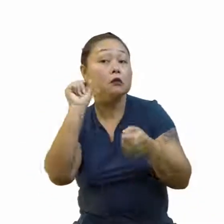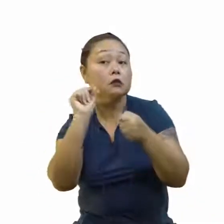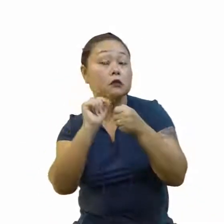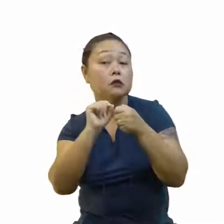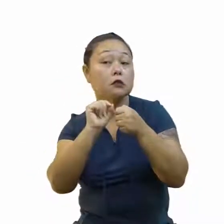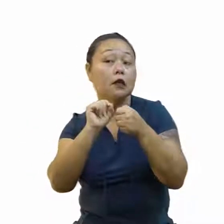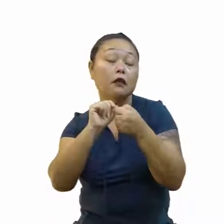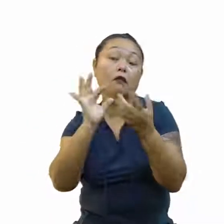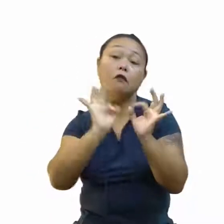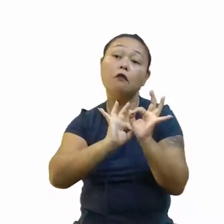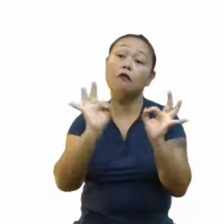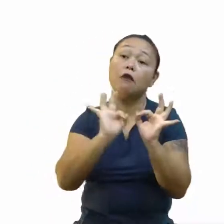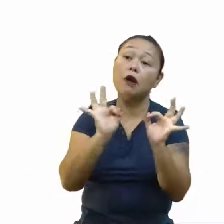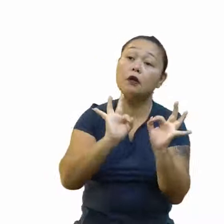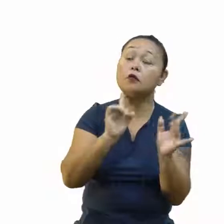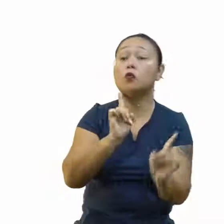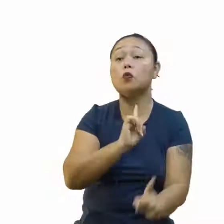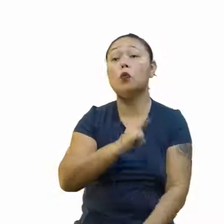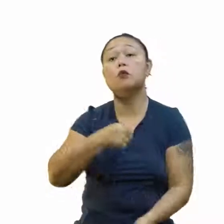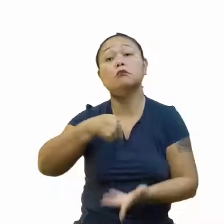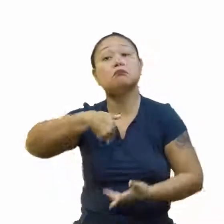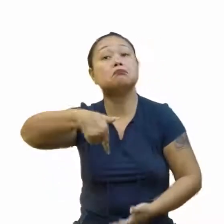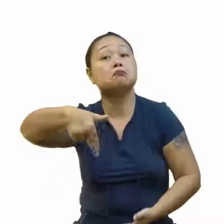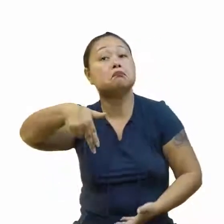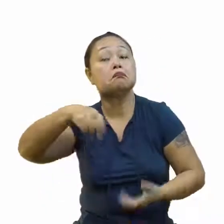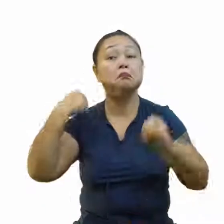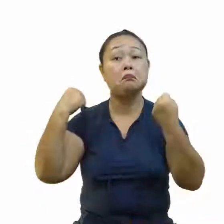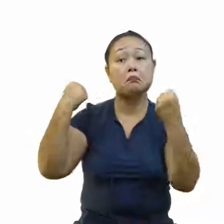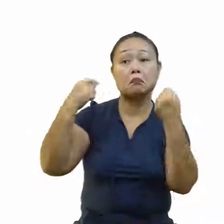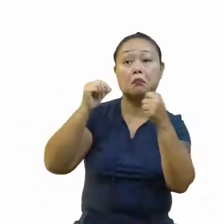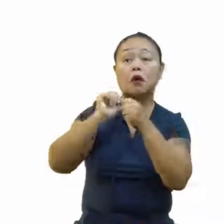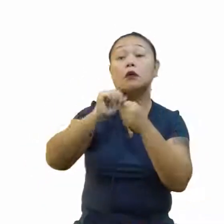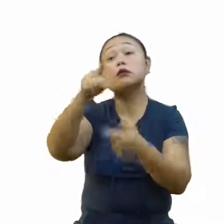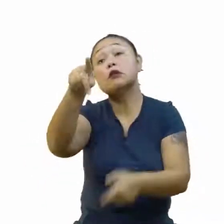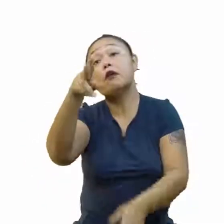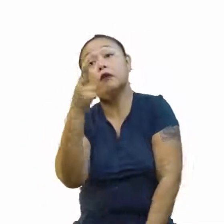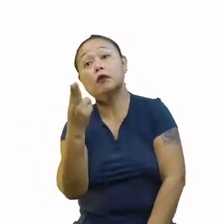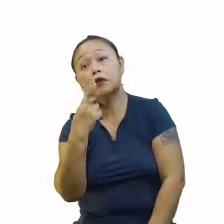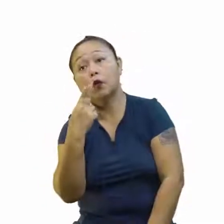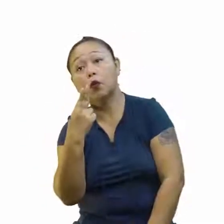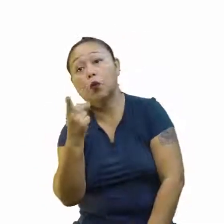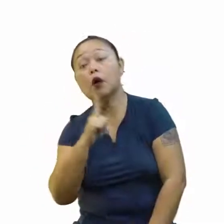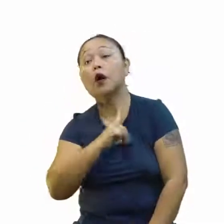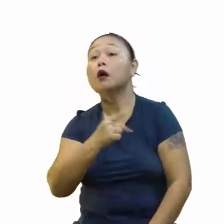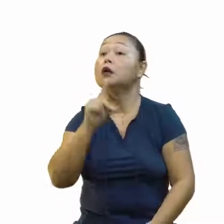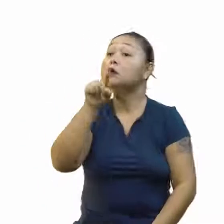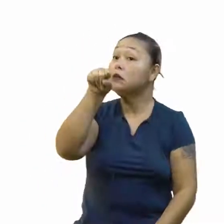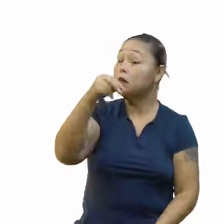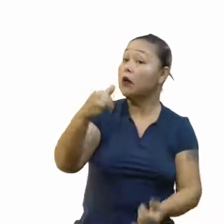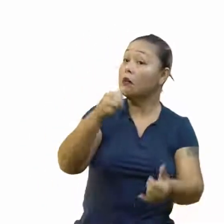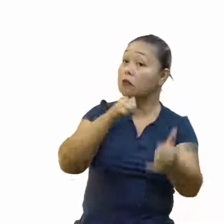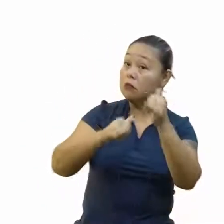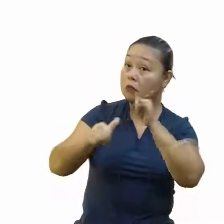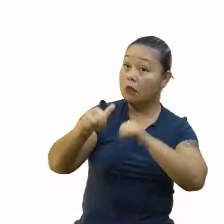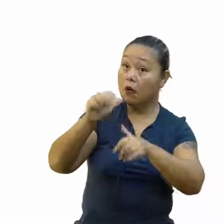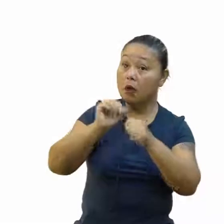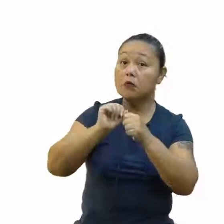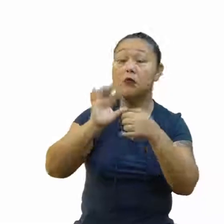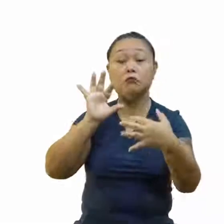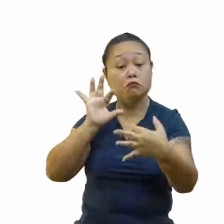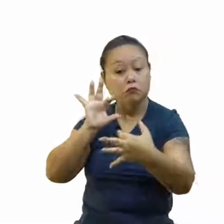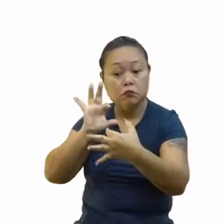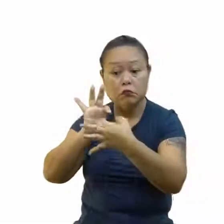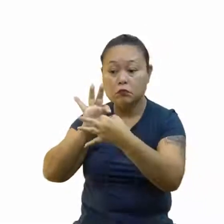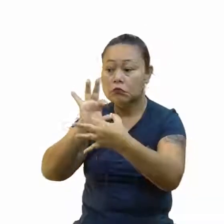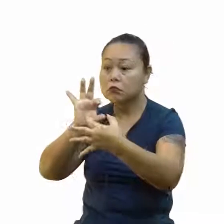atividade física, se você fuma, se você consome muita bebida alcoólica, então vai estar associado com os